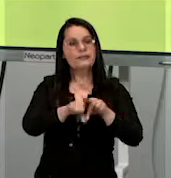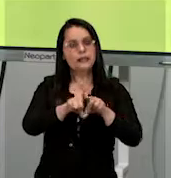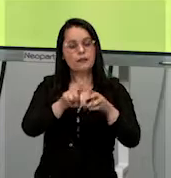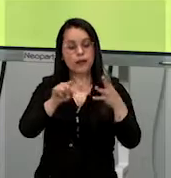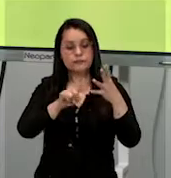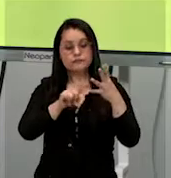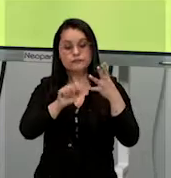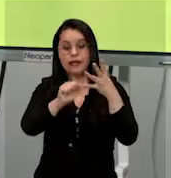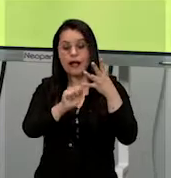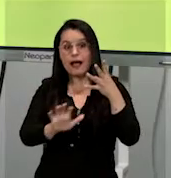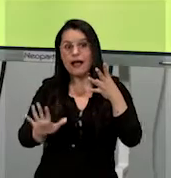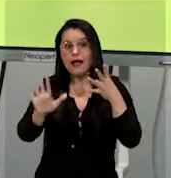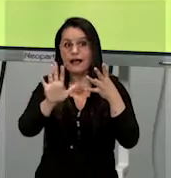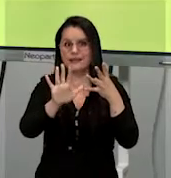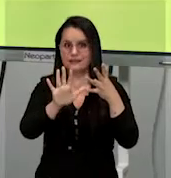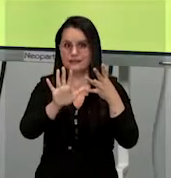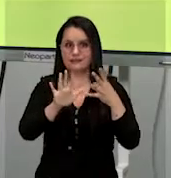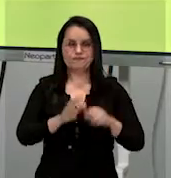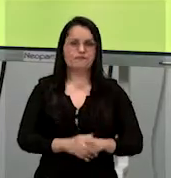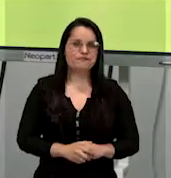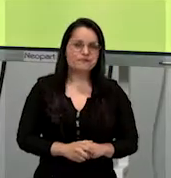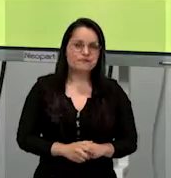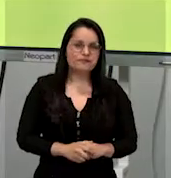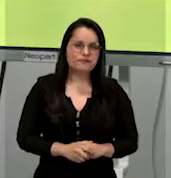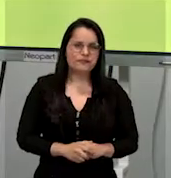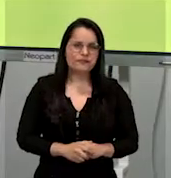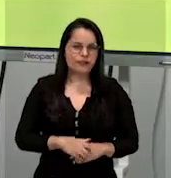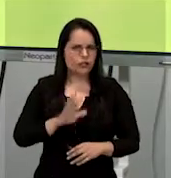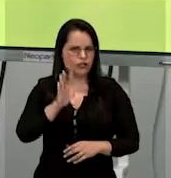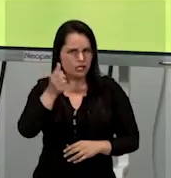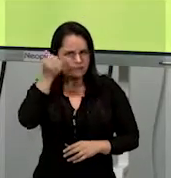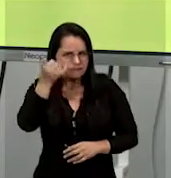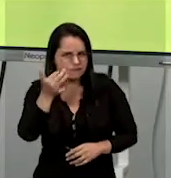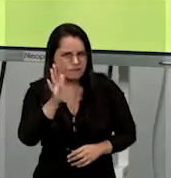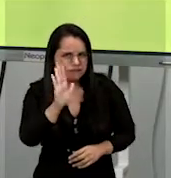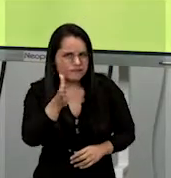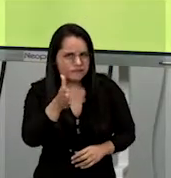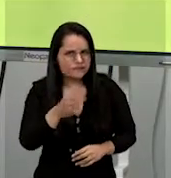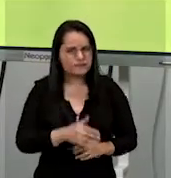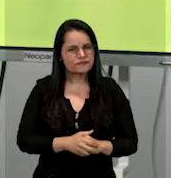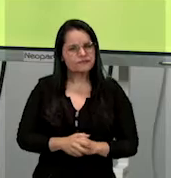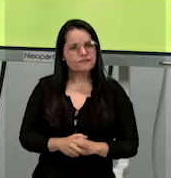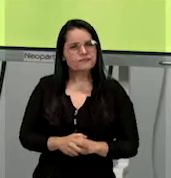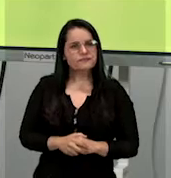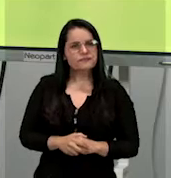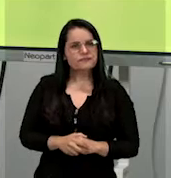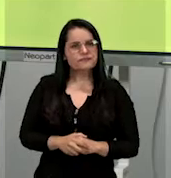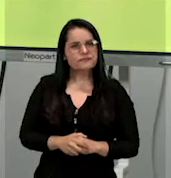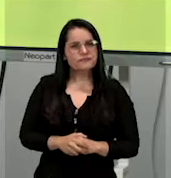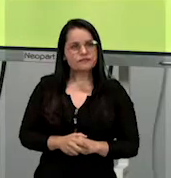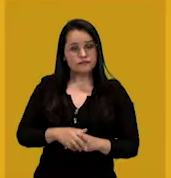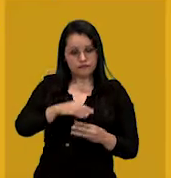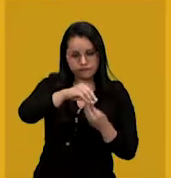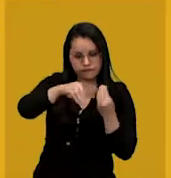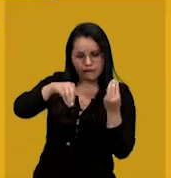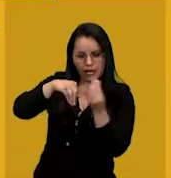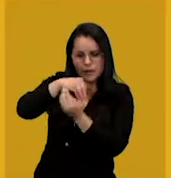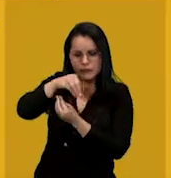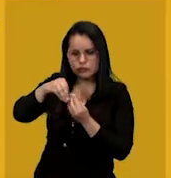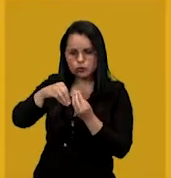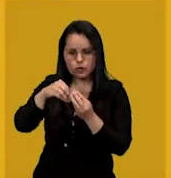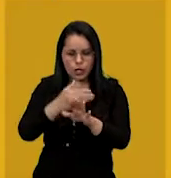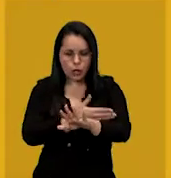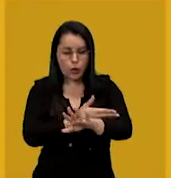asiáticos. Bom, como eu havia dito para vocês, a princípio, a mistura de branco